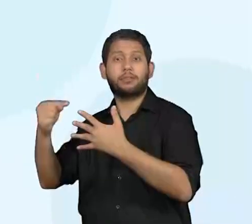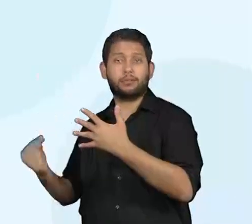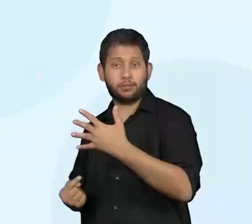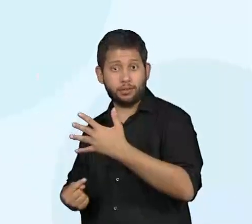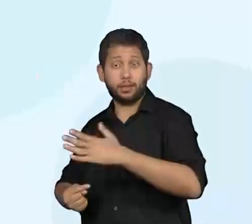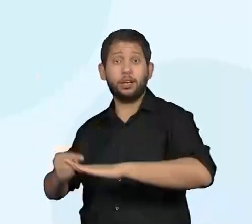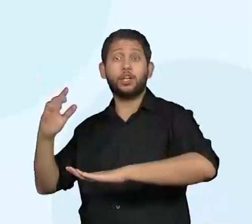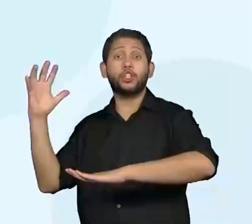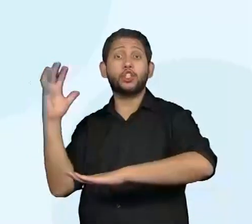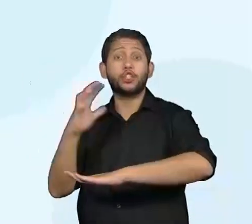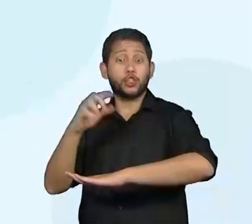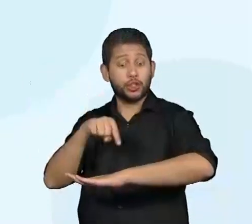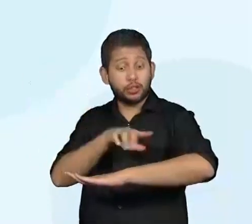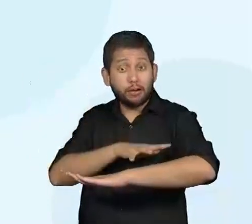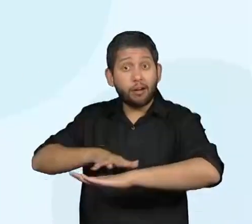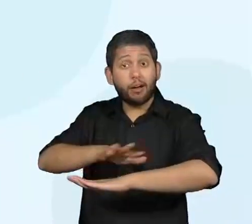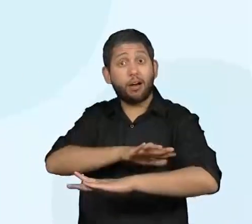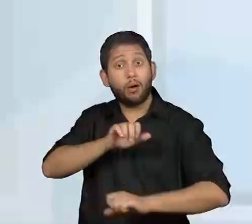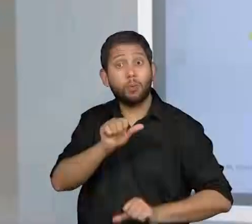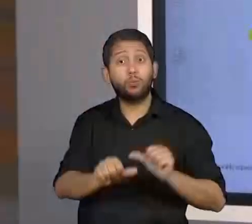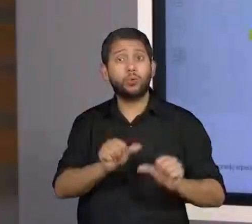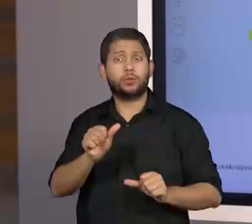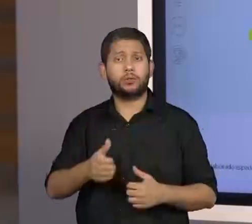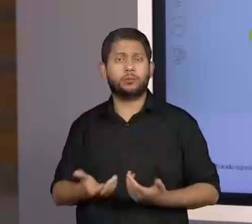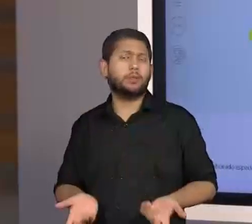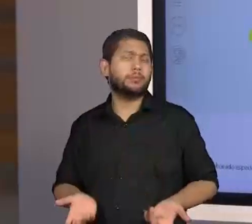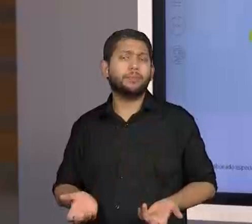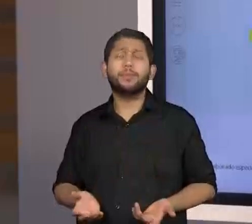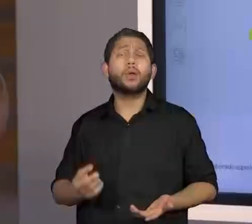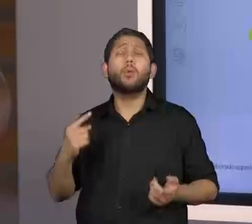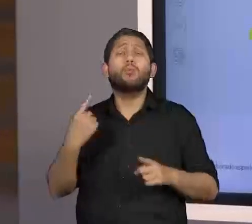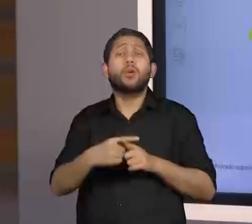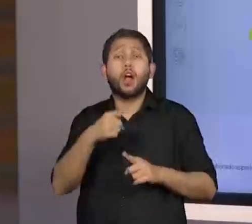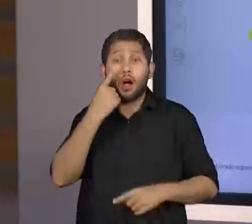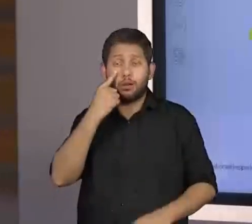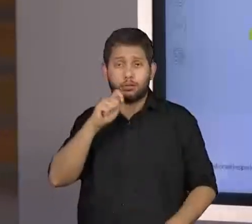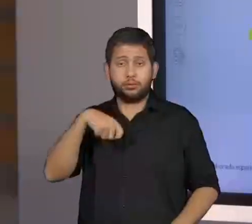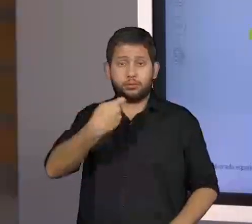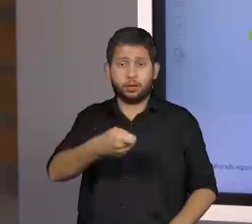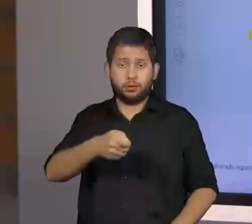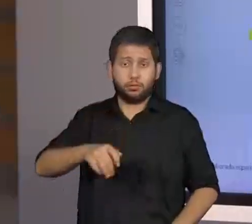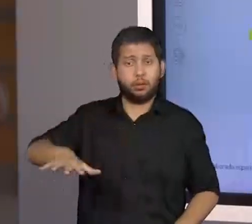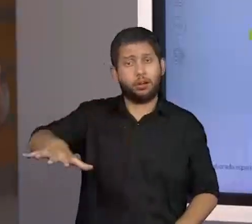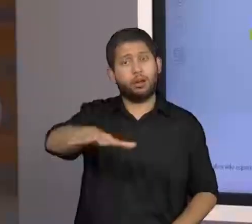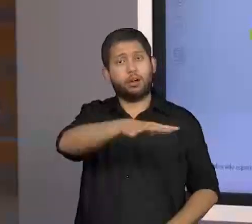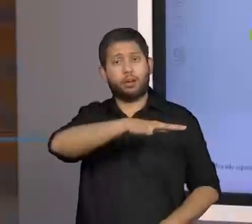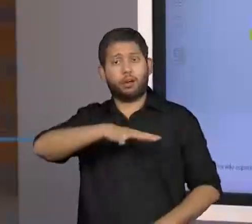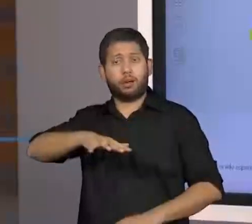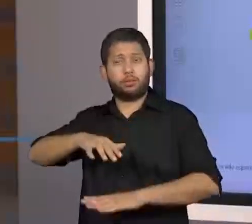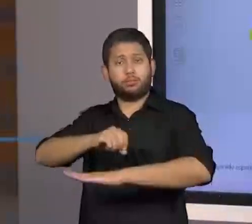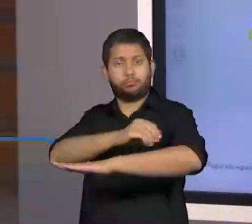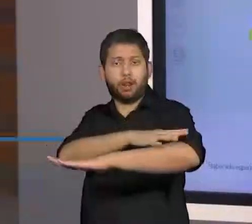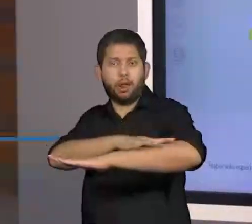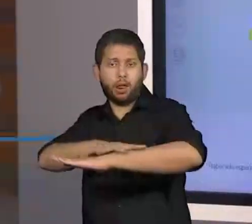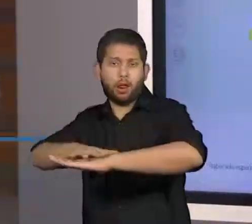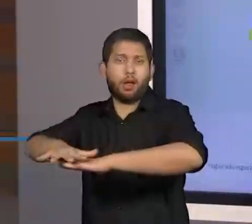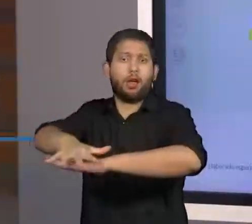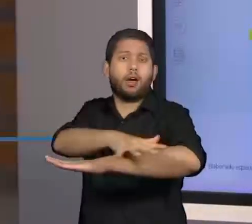Legal. Mas como que é a paisagem, professor? Eu já entendi aí que a chuva, o